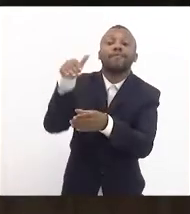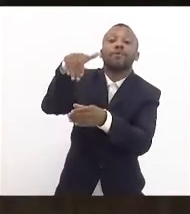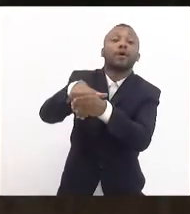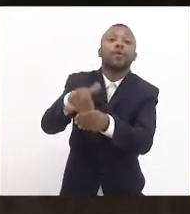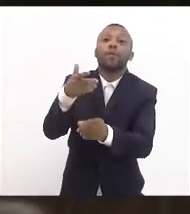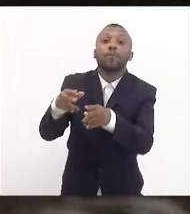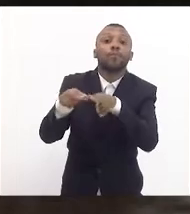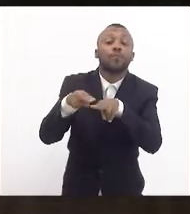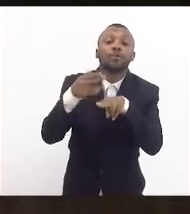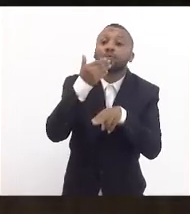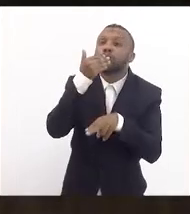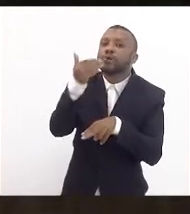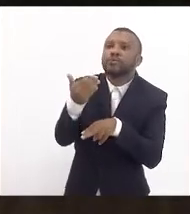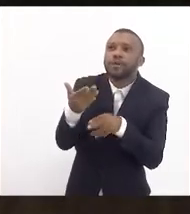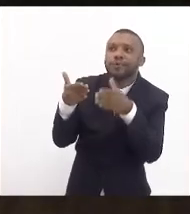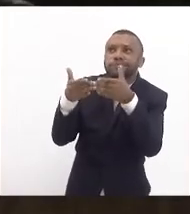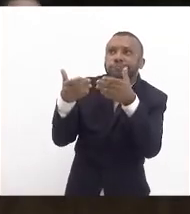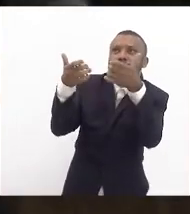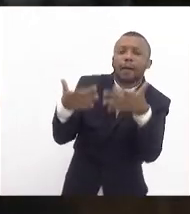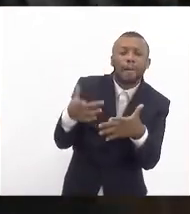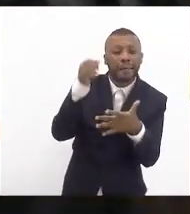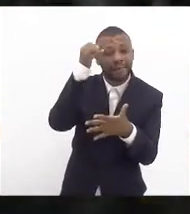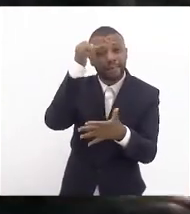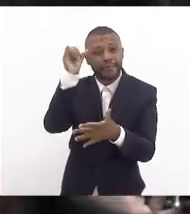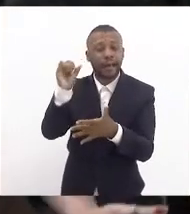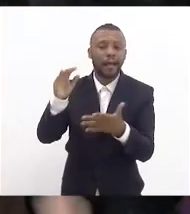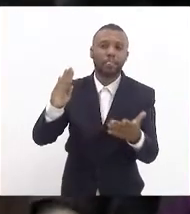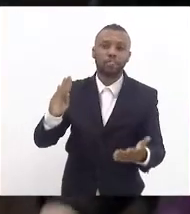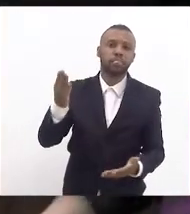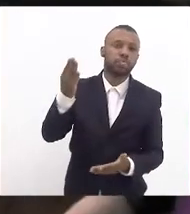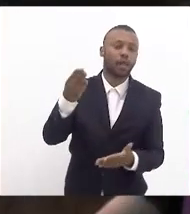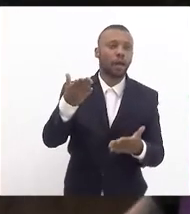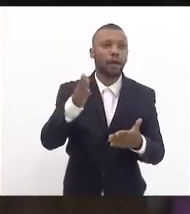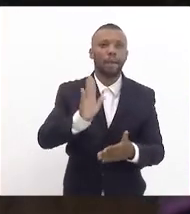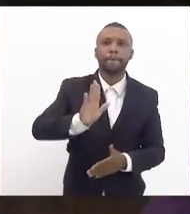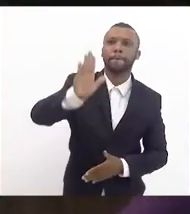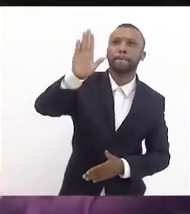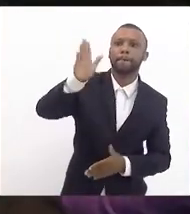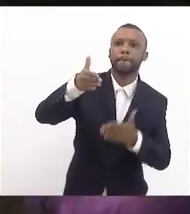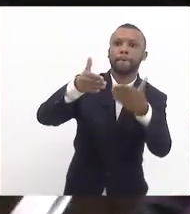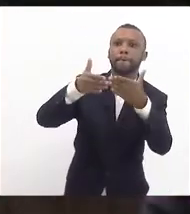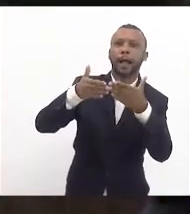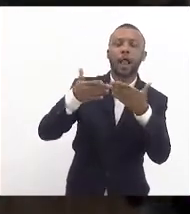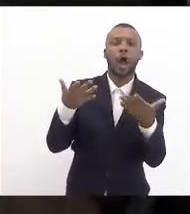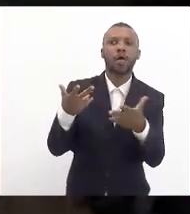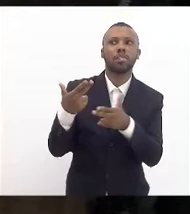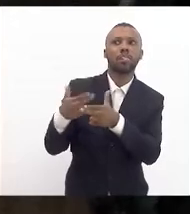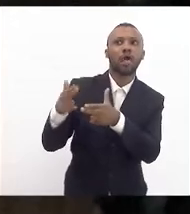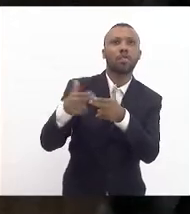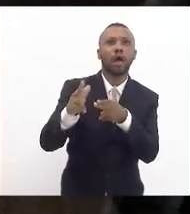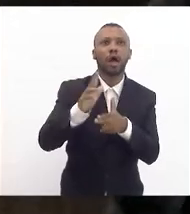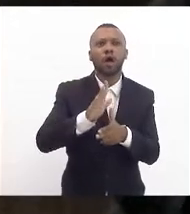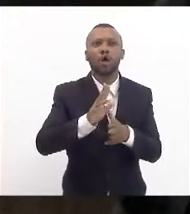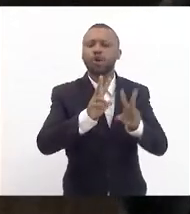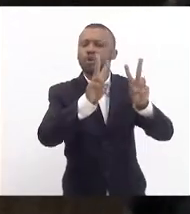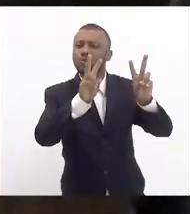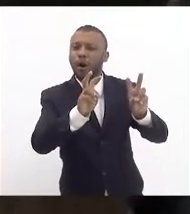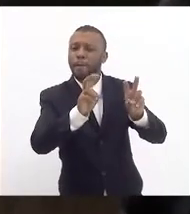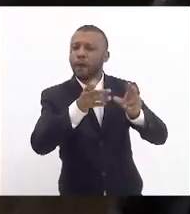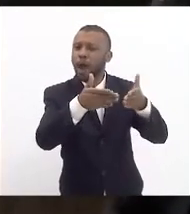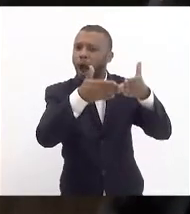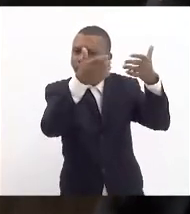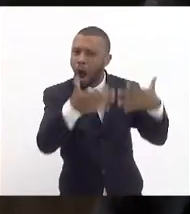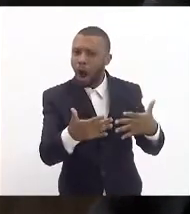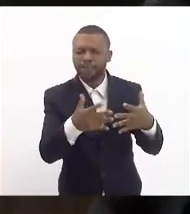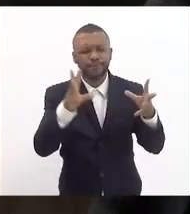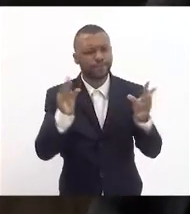pedi questão de ordem para não falsificar uma pela ordem como travestida de questão de ordem. Mas serei muito rápido.